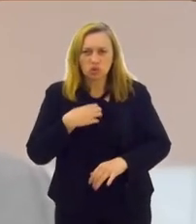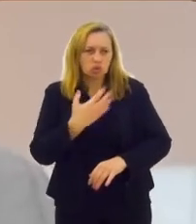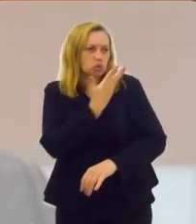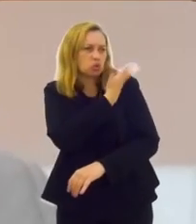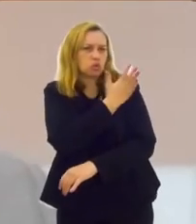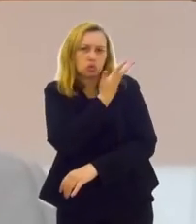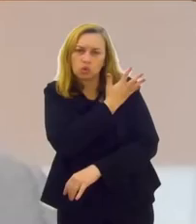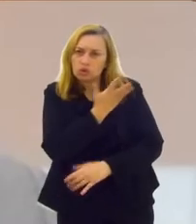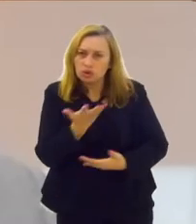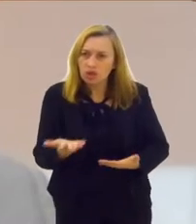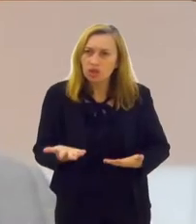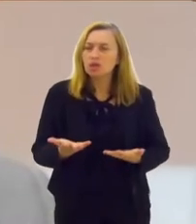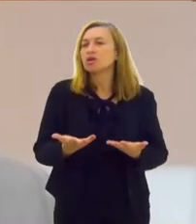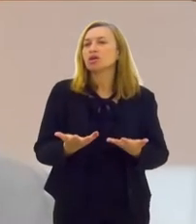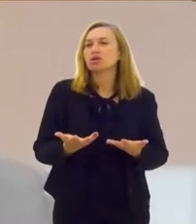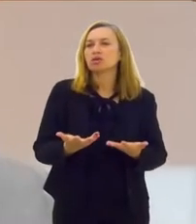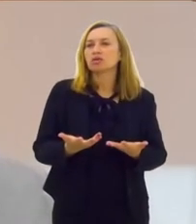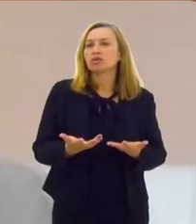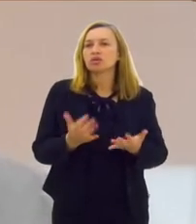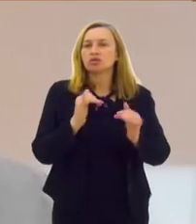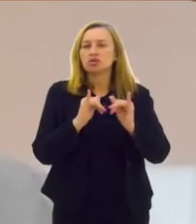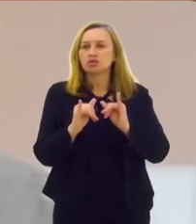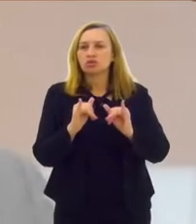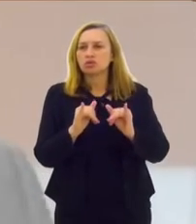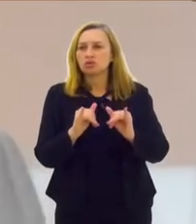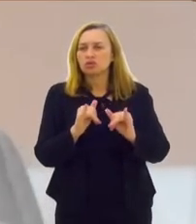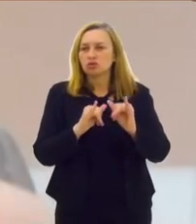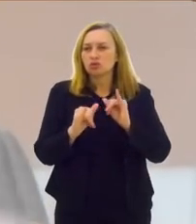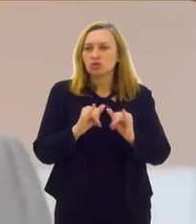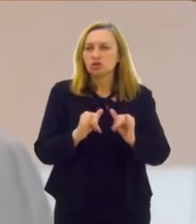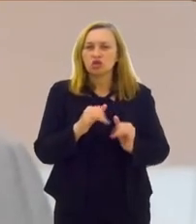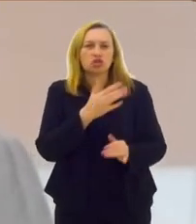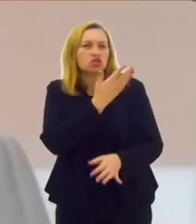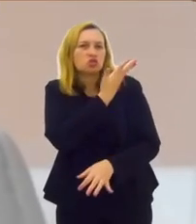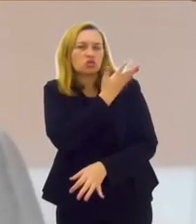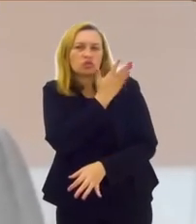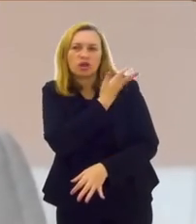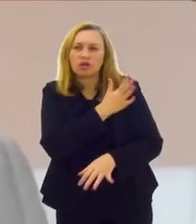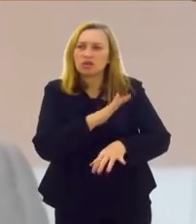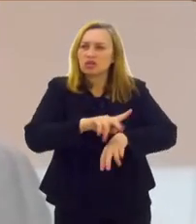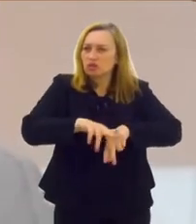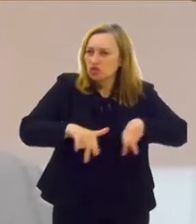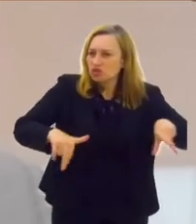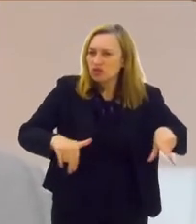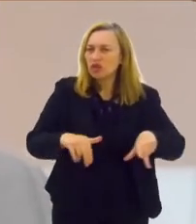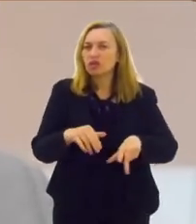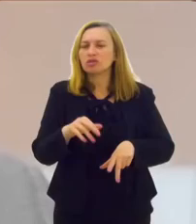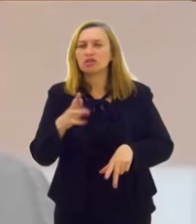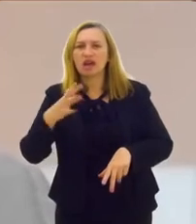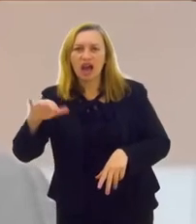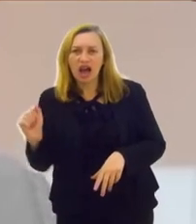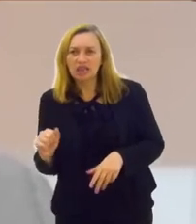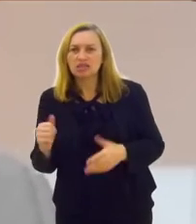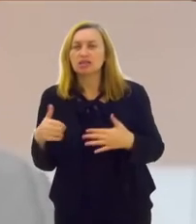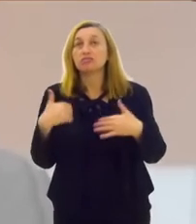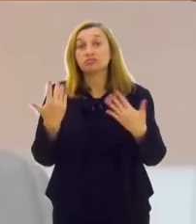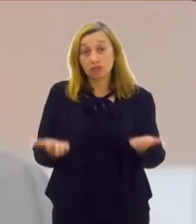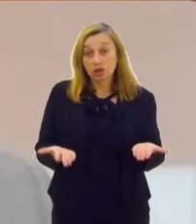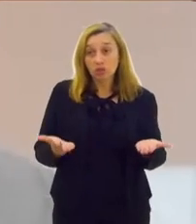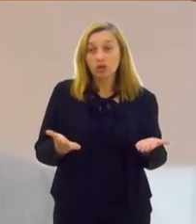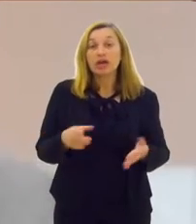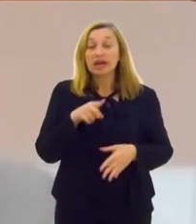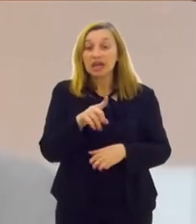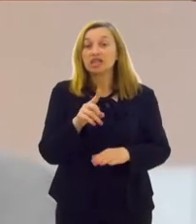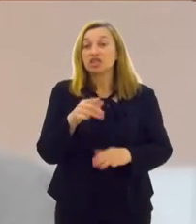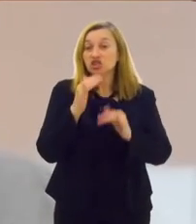discursos discriminatórios, discursos que envolvam discriminação de gênero, discriminação de raça.